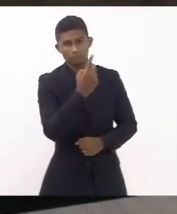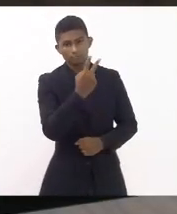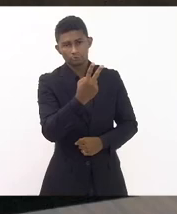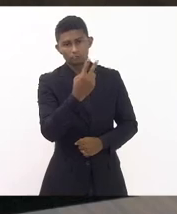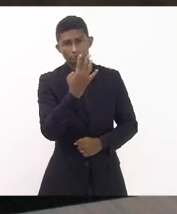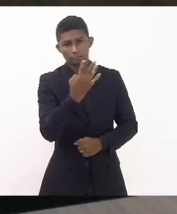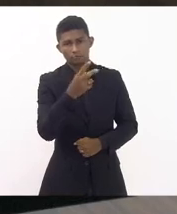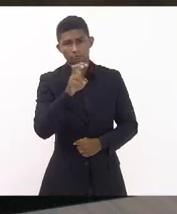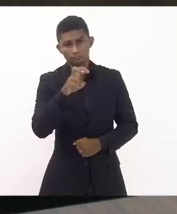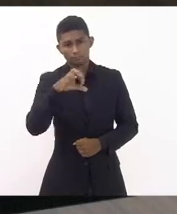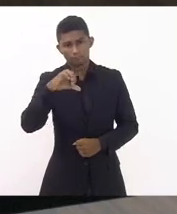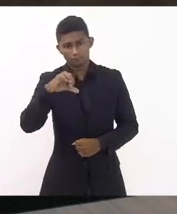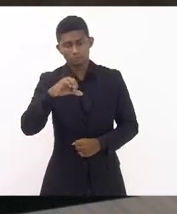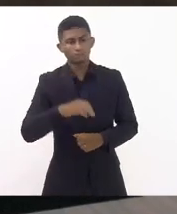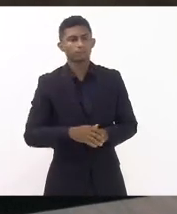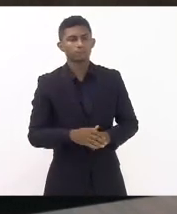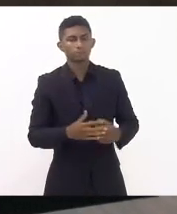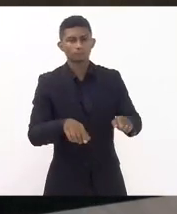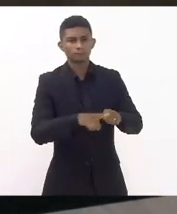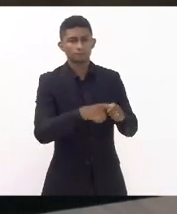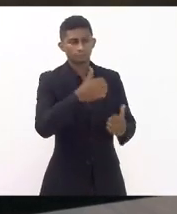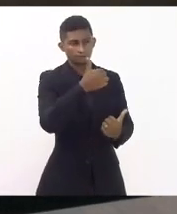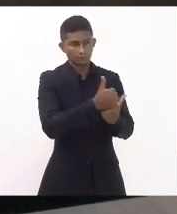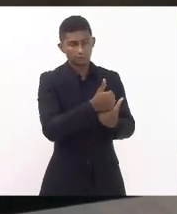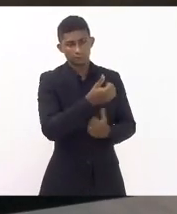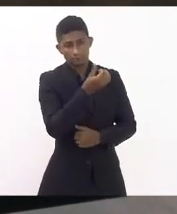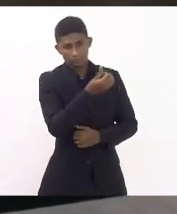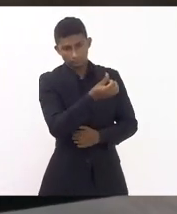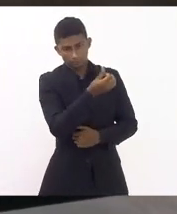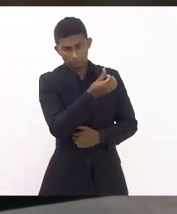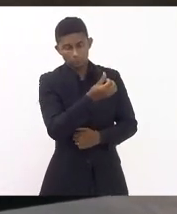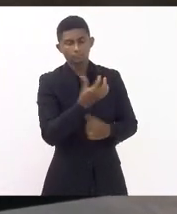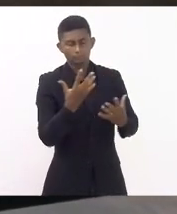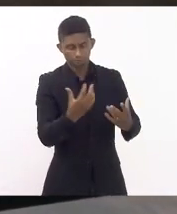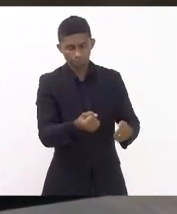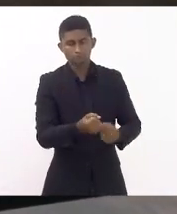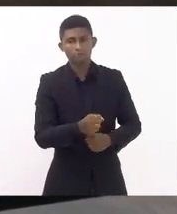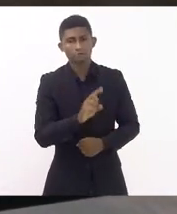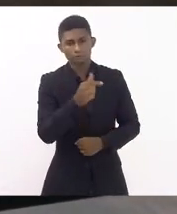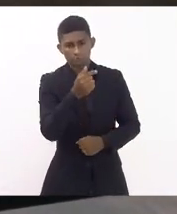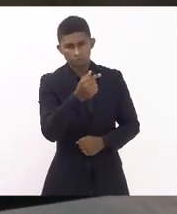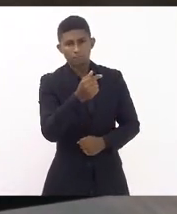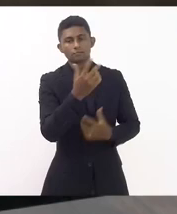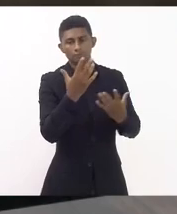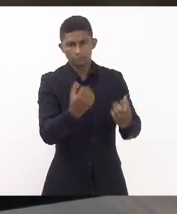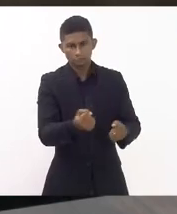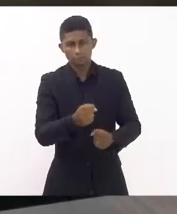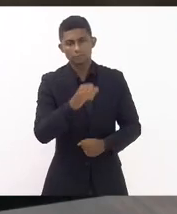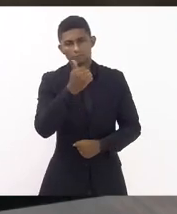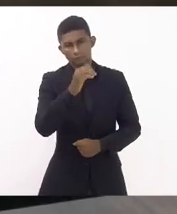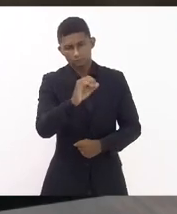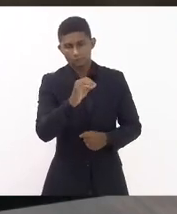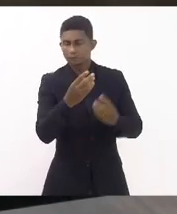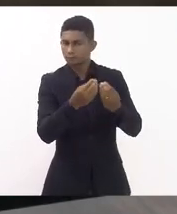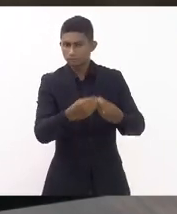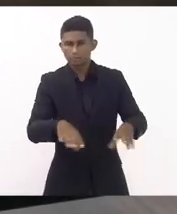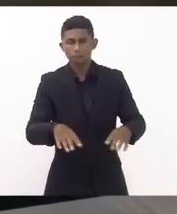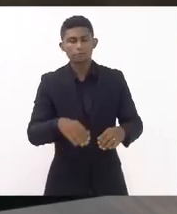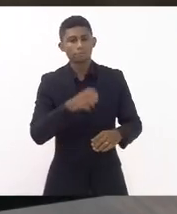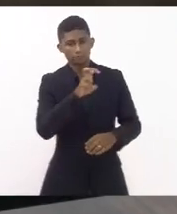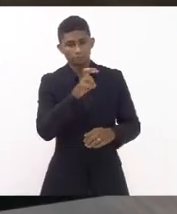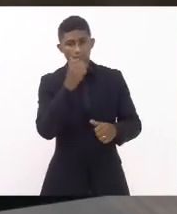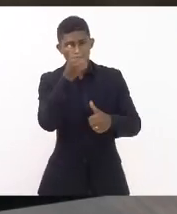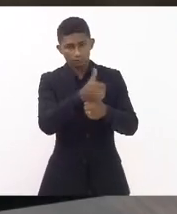4, 5 e 9. Favorável com subemenda à emenda 6. Favorável com subemenda à emenda 7. Emenda 10, prejudicada pela emenda